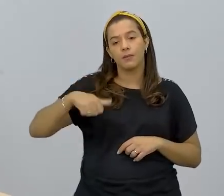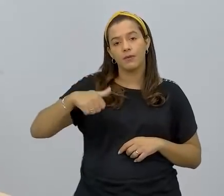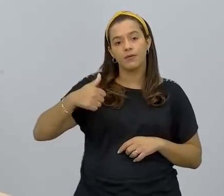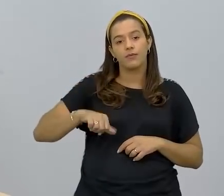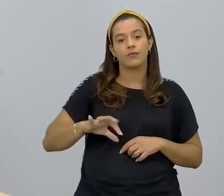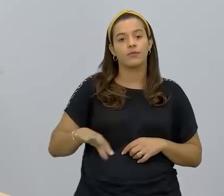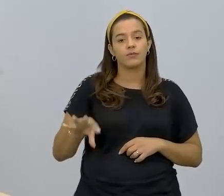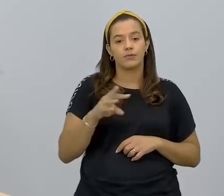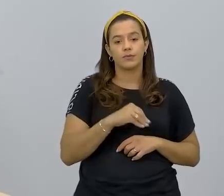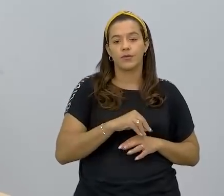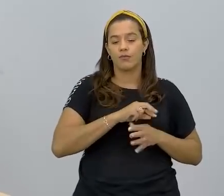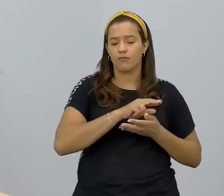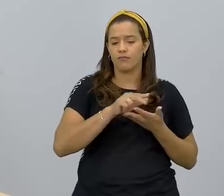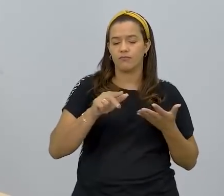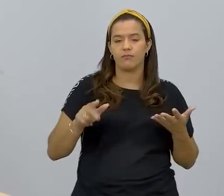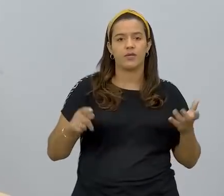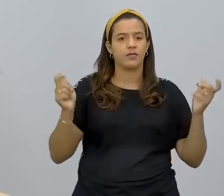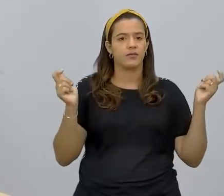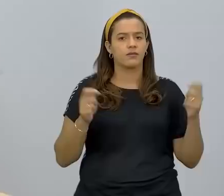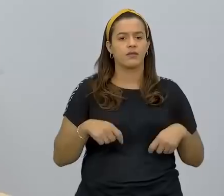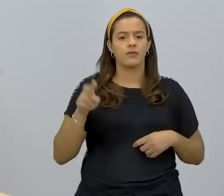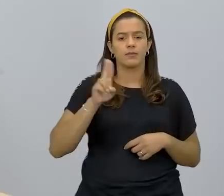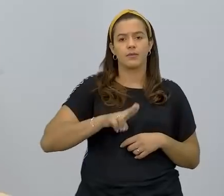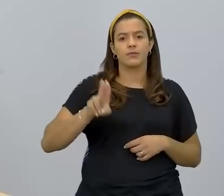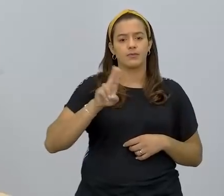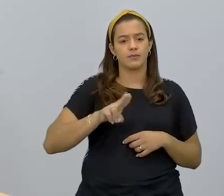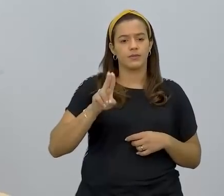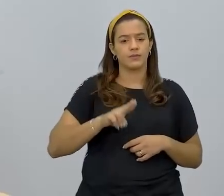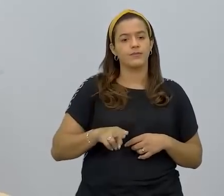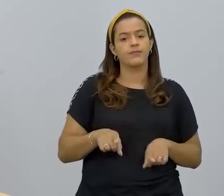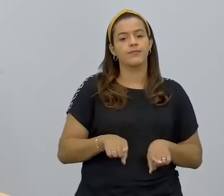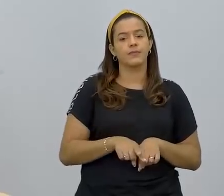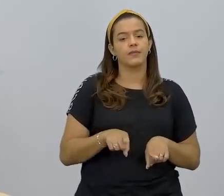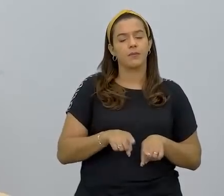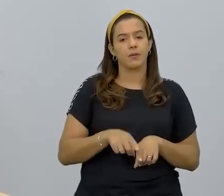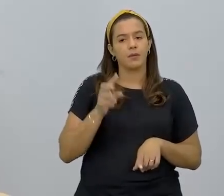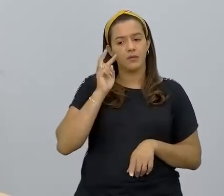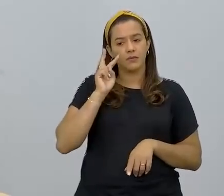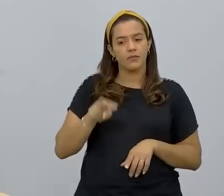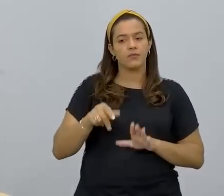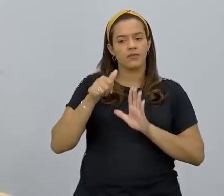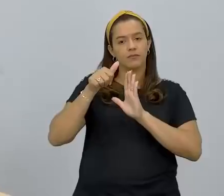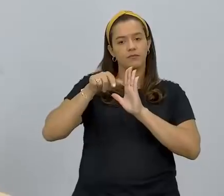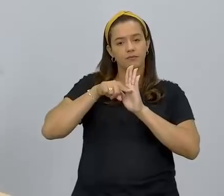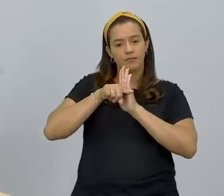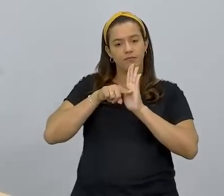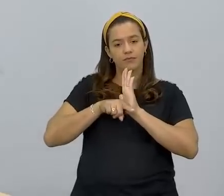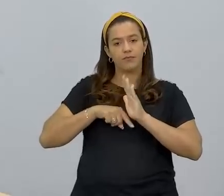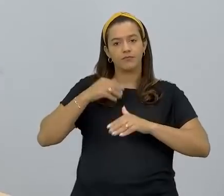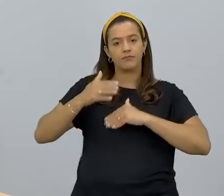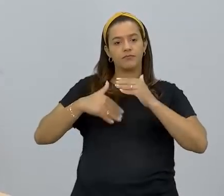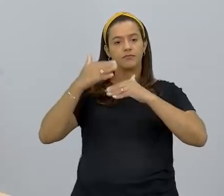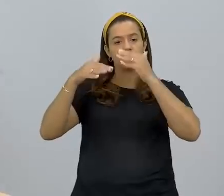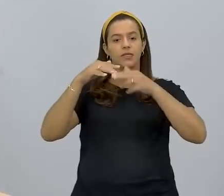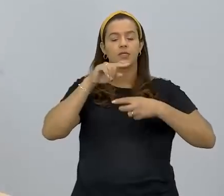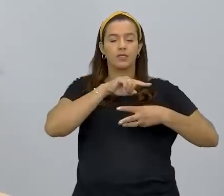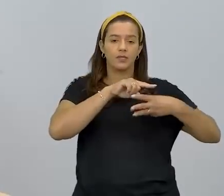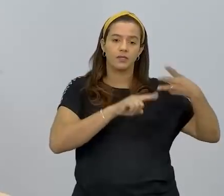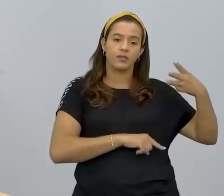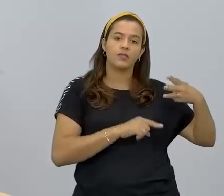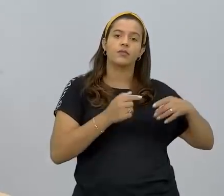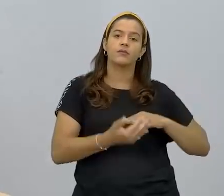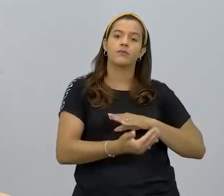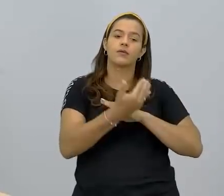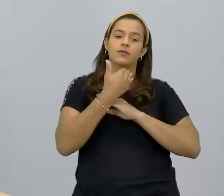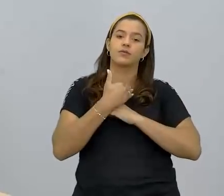autoavaliação, enfim, e também analisar o processo. Essas 3 avaliações são